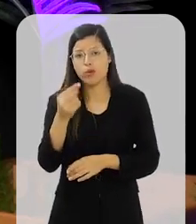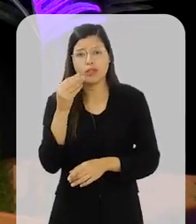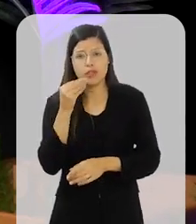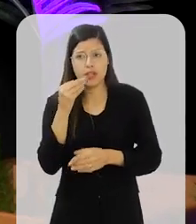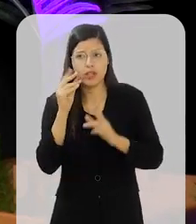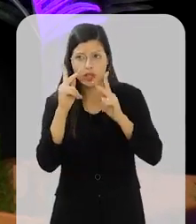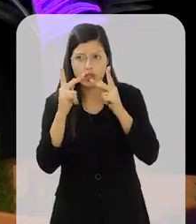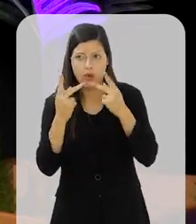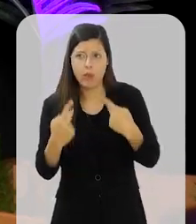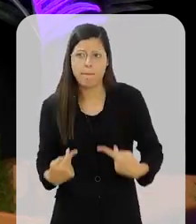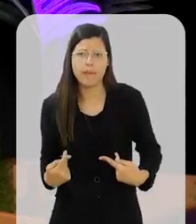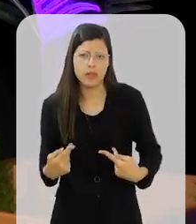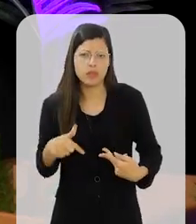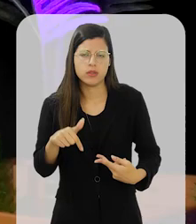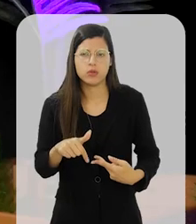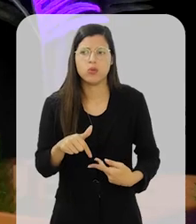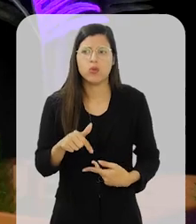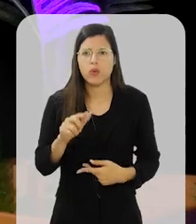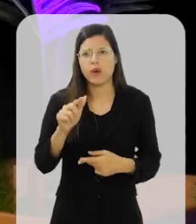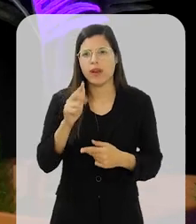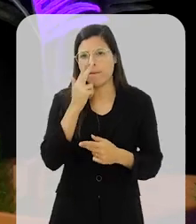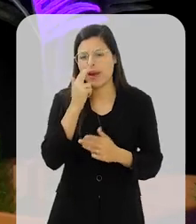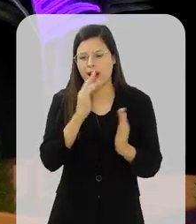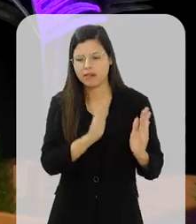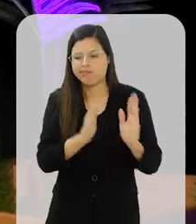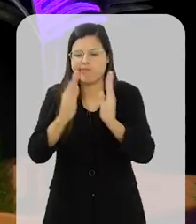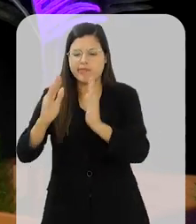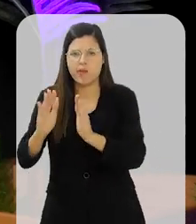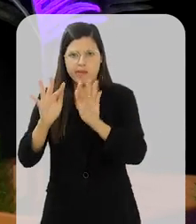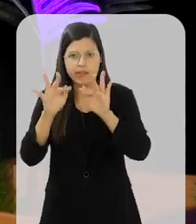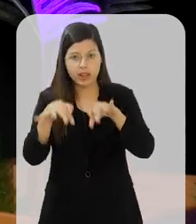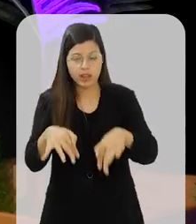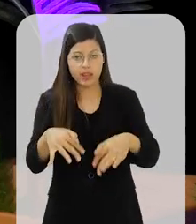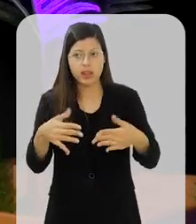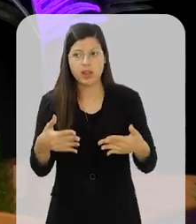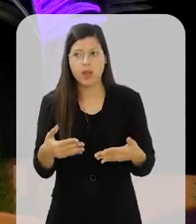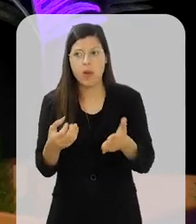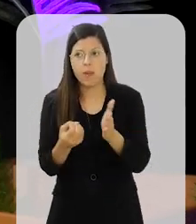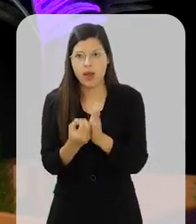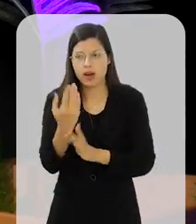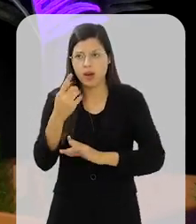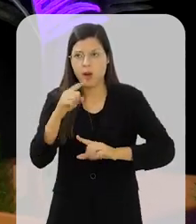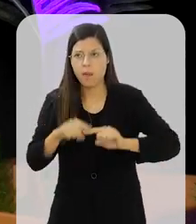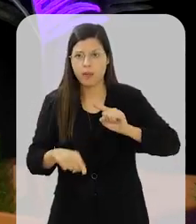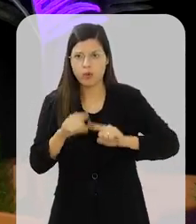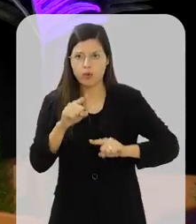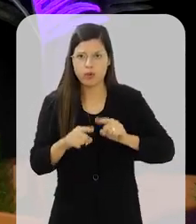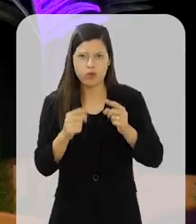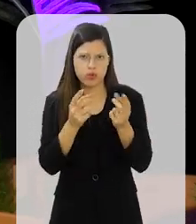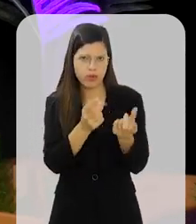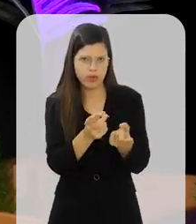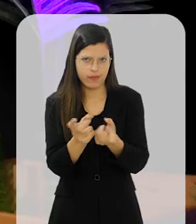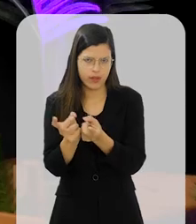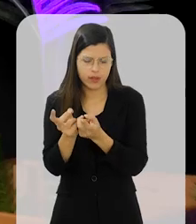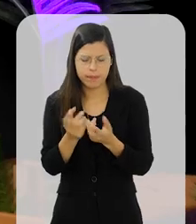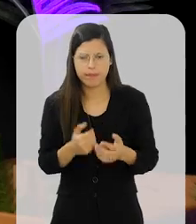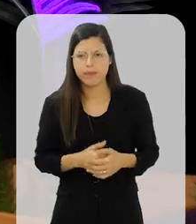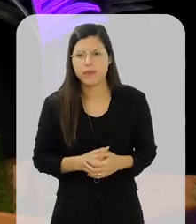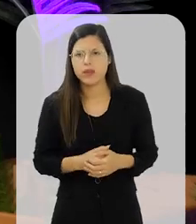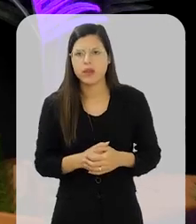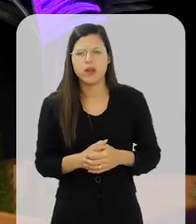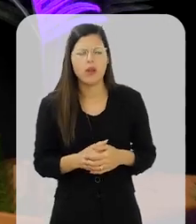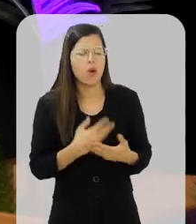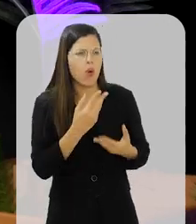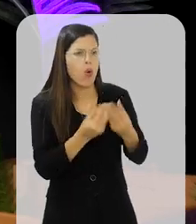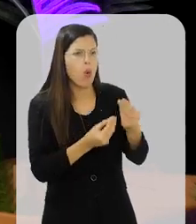ensaios clínicos, né, que aí é uma etapa já final para gerar, né, um produto a ser comercializado.